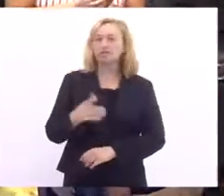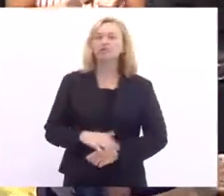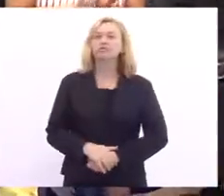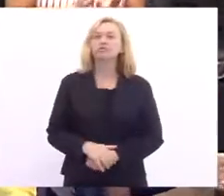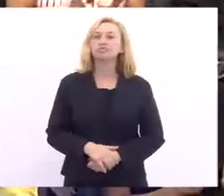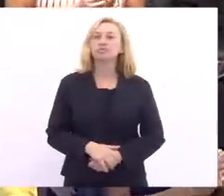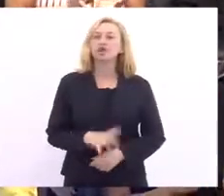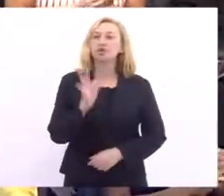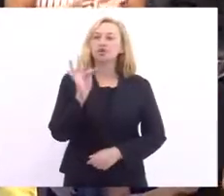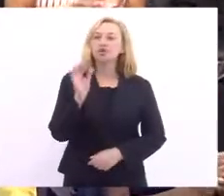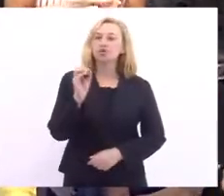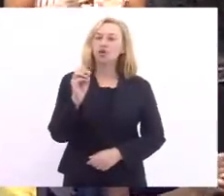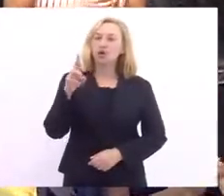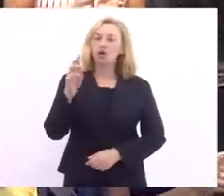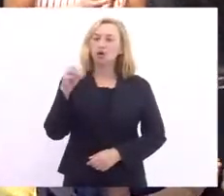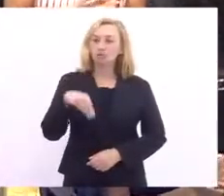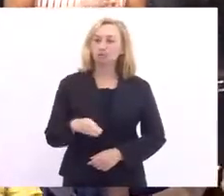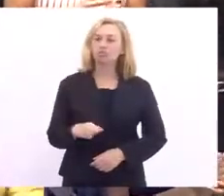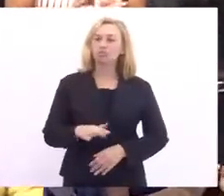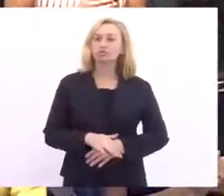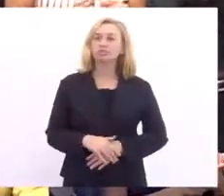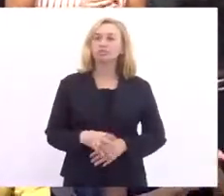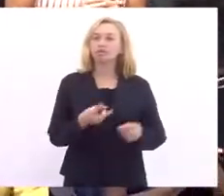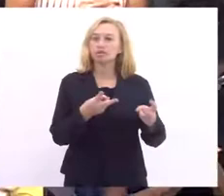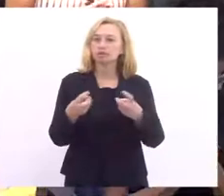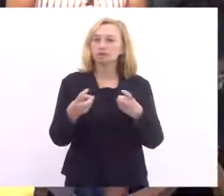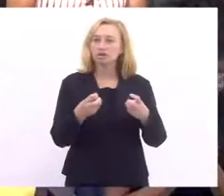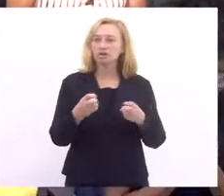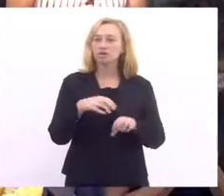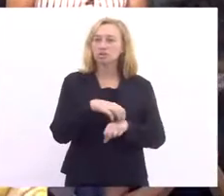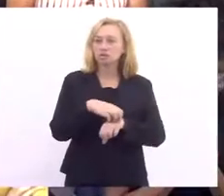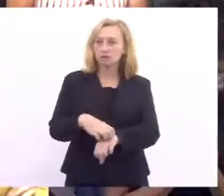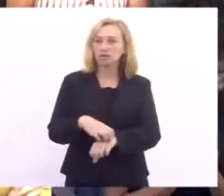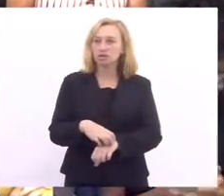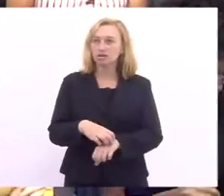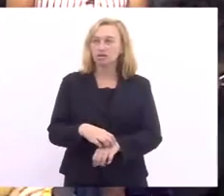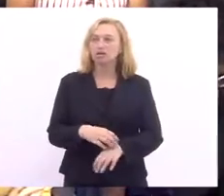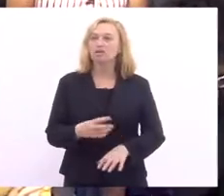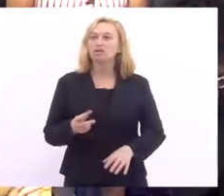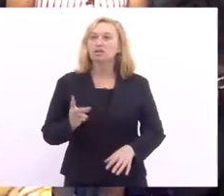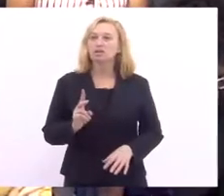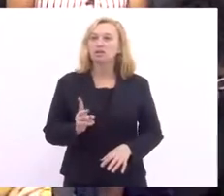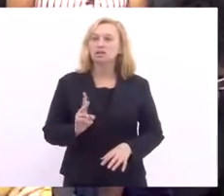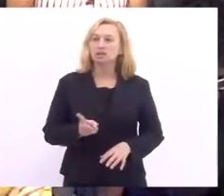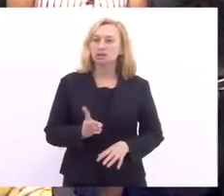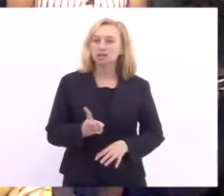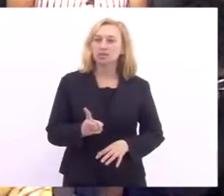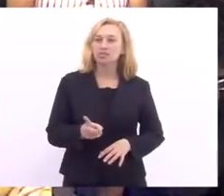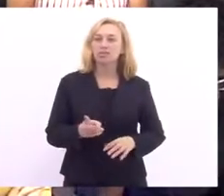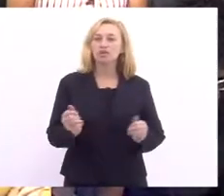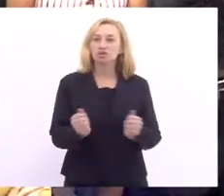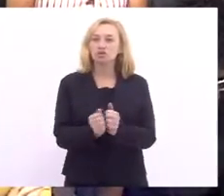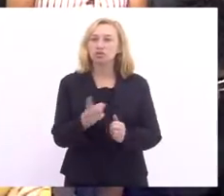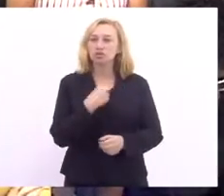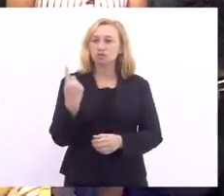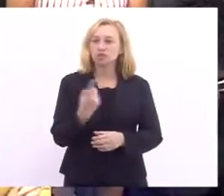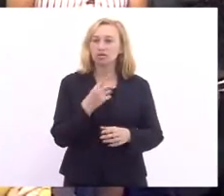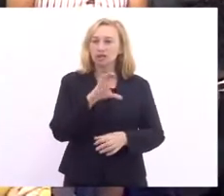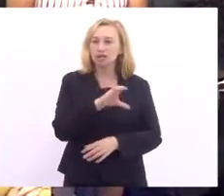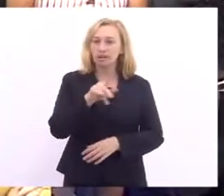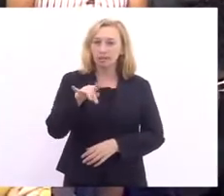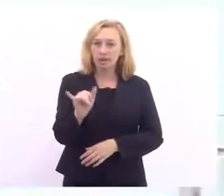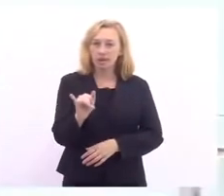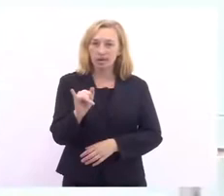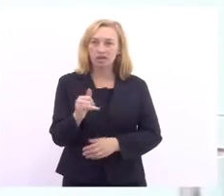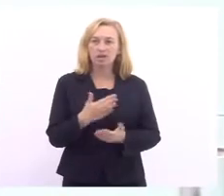no Fórum de mobilidade e o Observatório dos trens têm tido a presença constante é importante na CPI